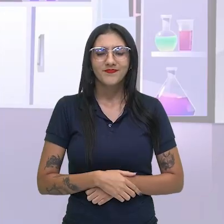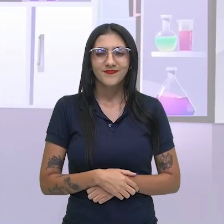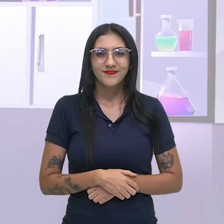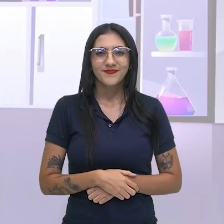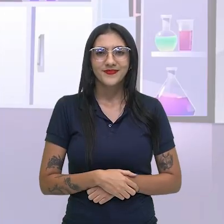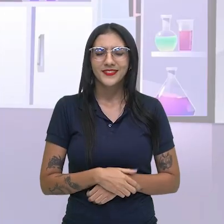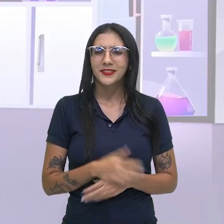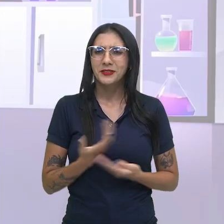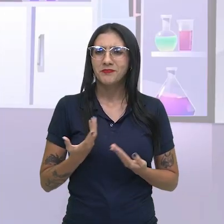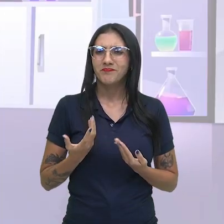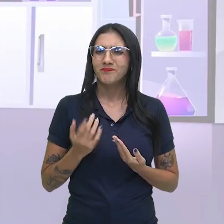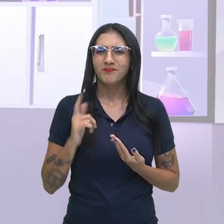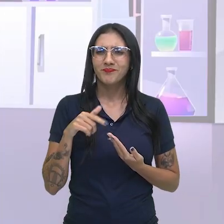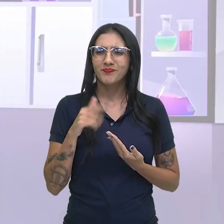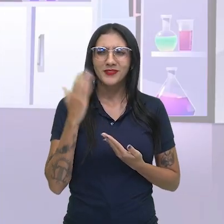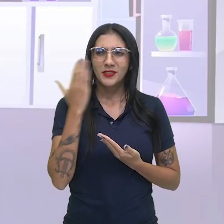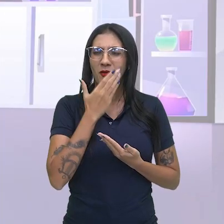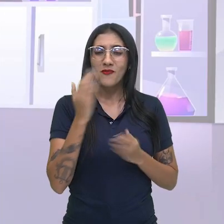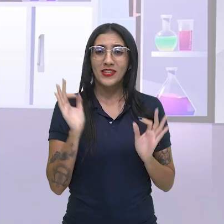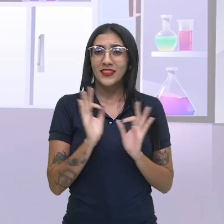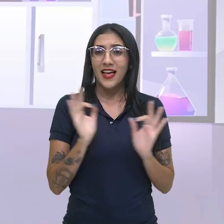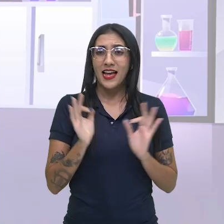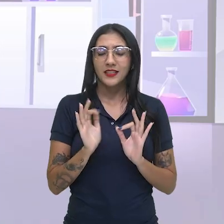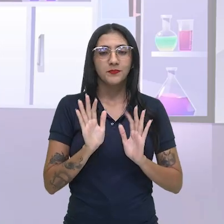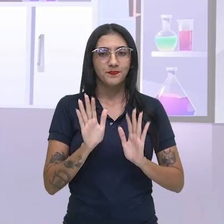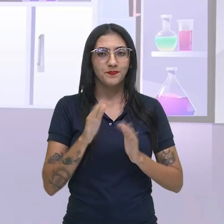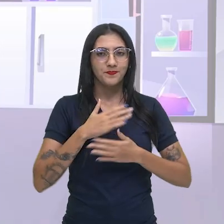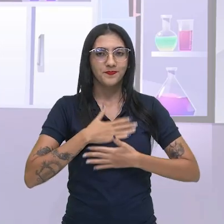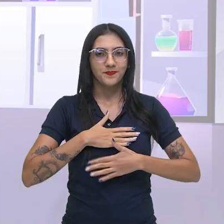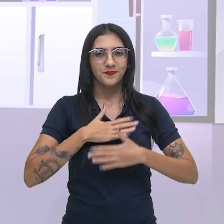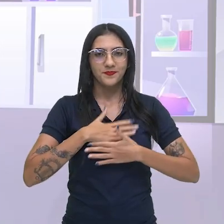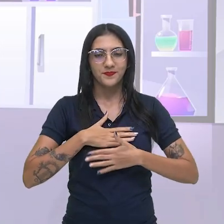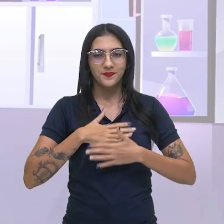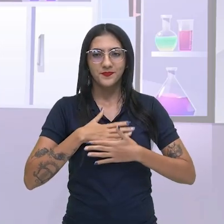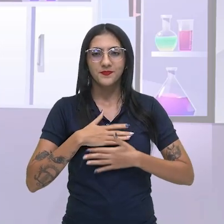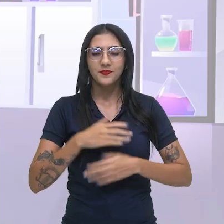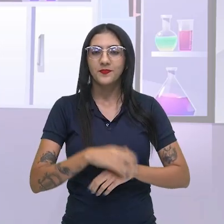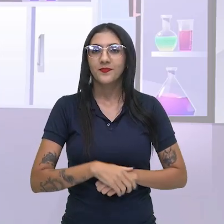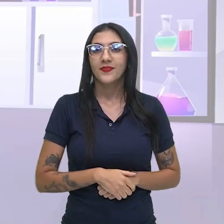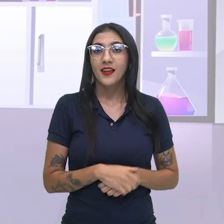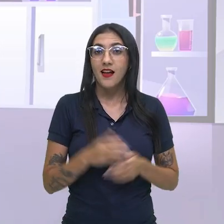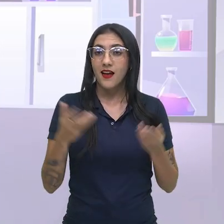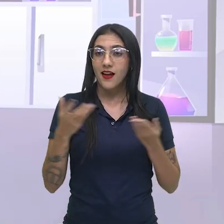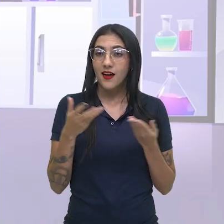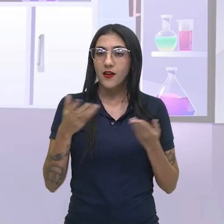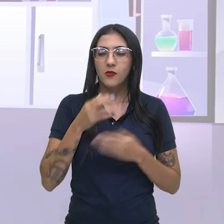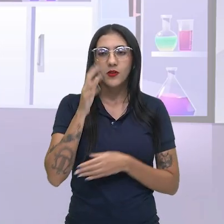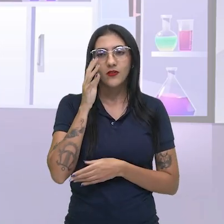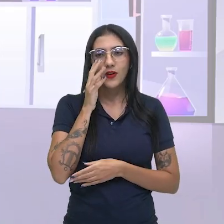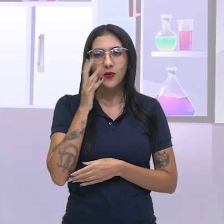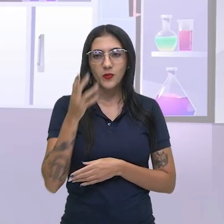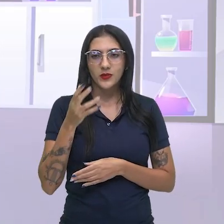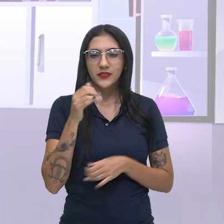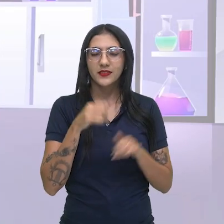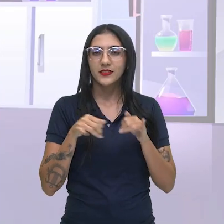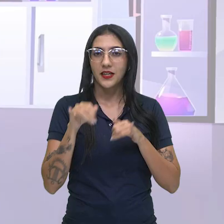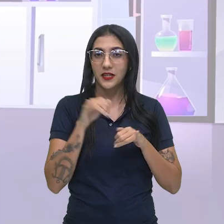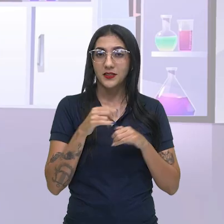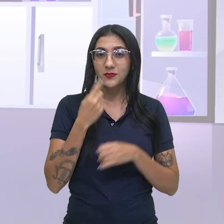Eita, professora, não tem nada. Calma! Agora que a química vai acontecer.